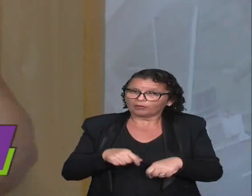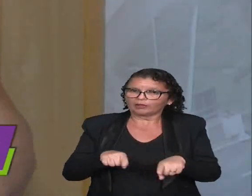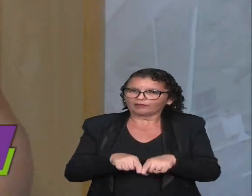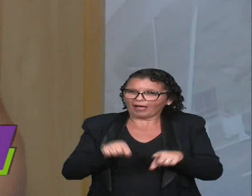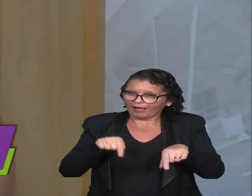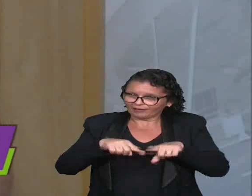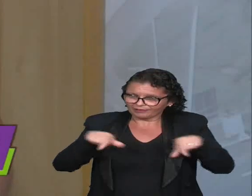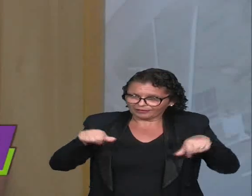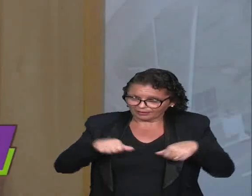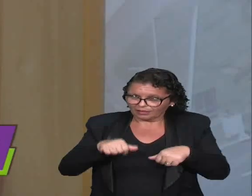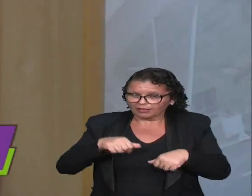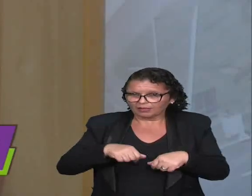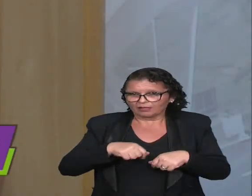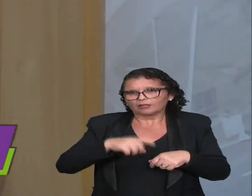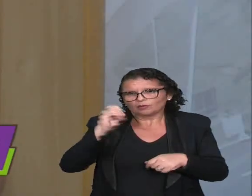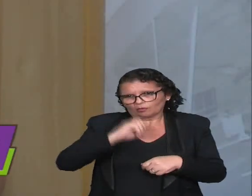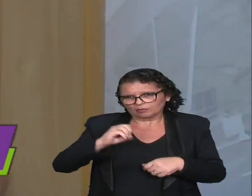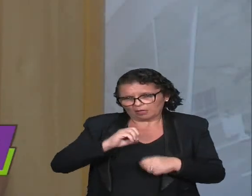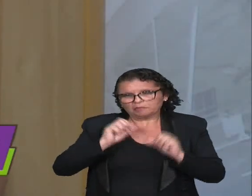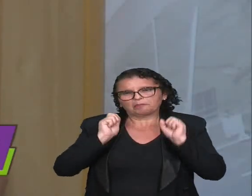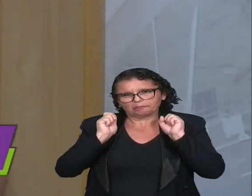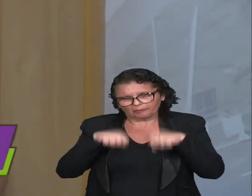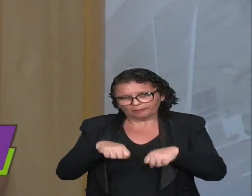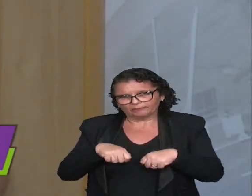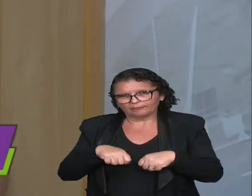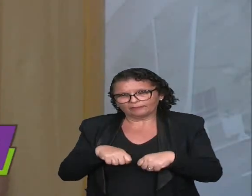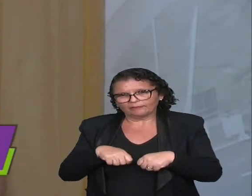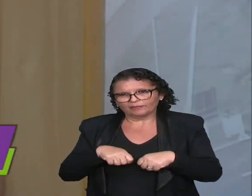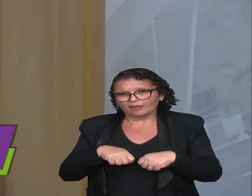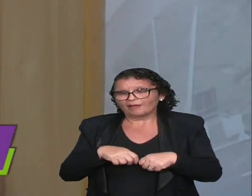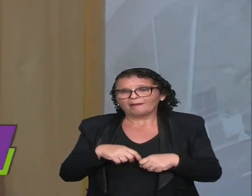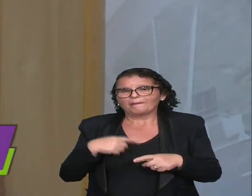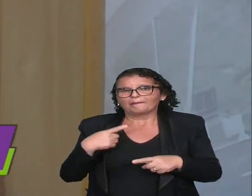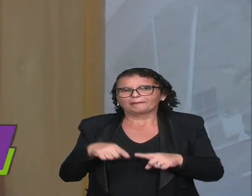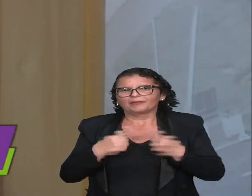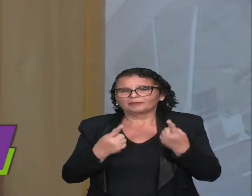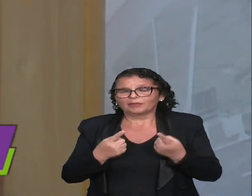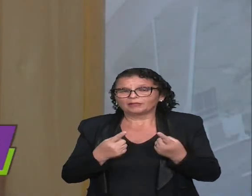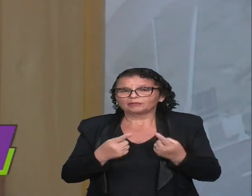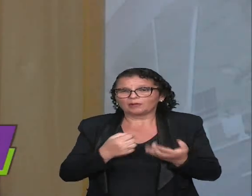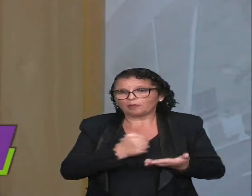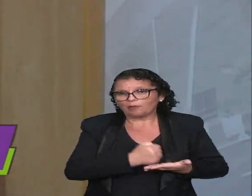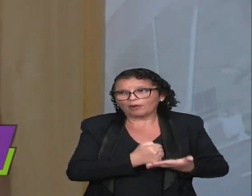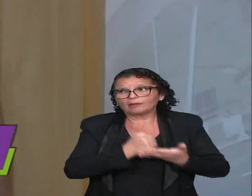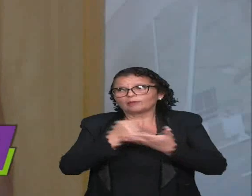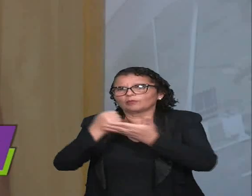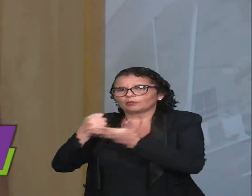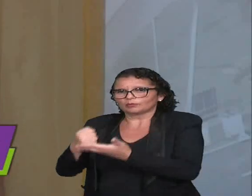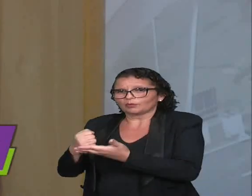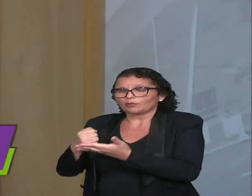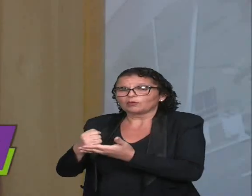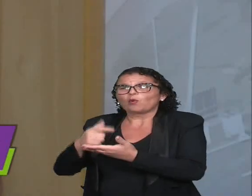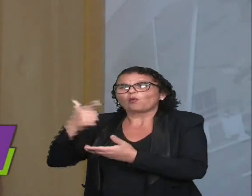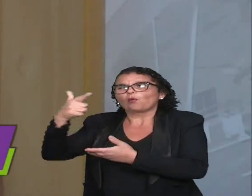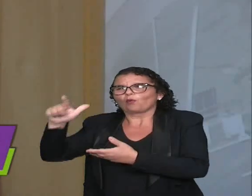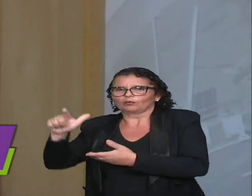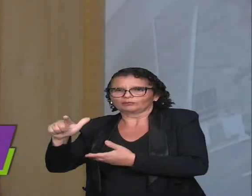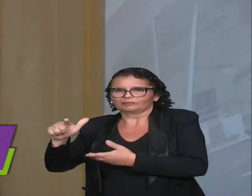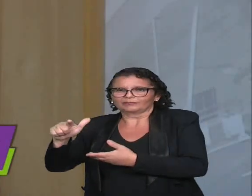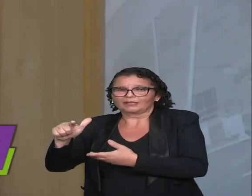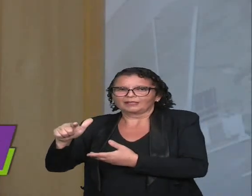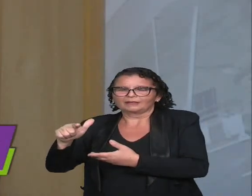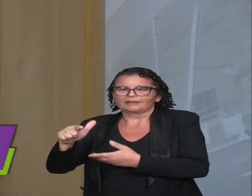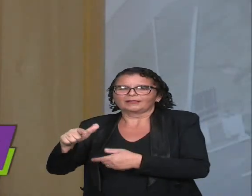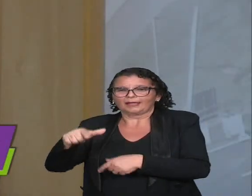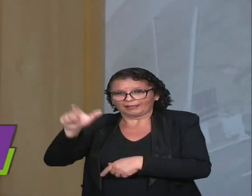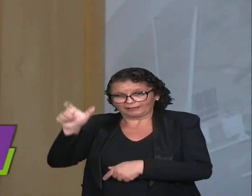daqui de Osasco daqui nós podemos vereadora mas nós não podemos pegar esse paciente e levar para o Pronto Socorro onde esse